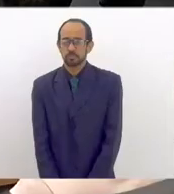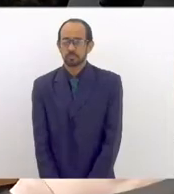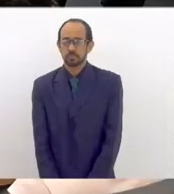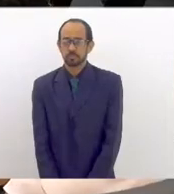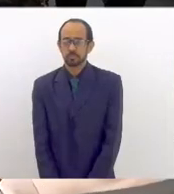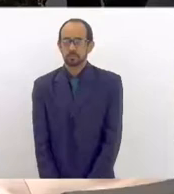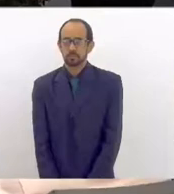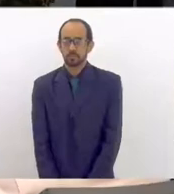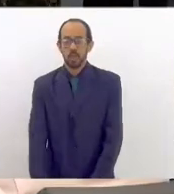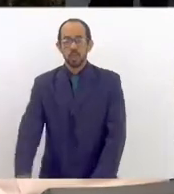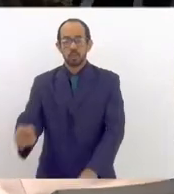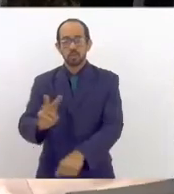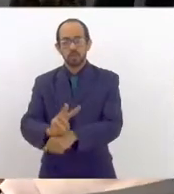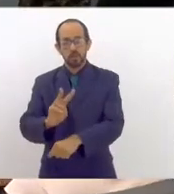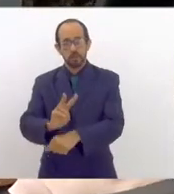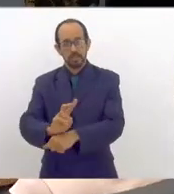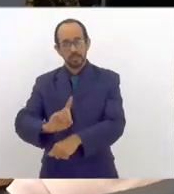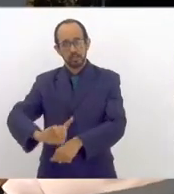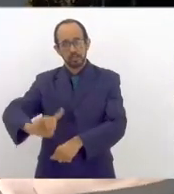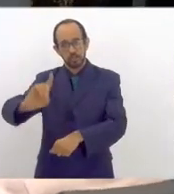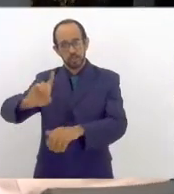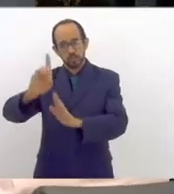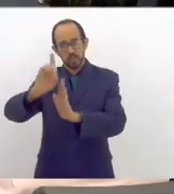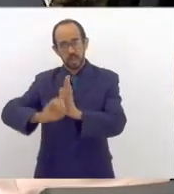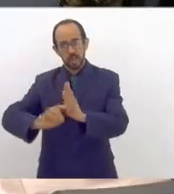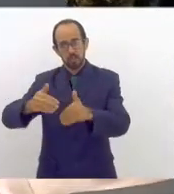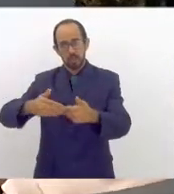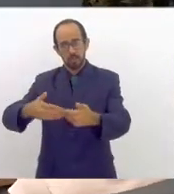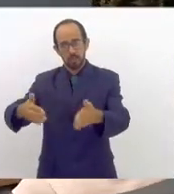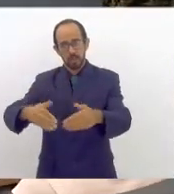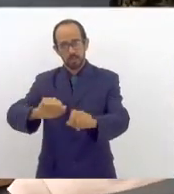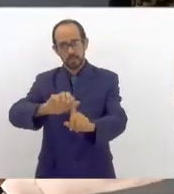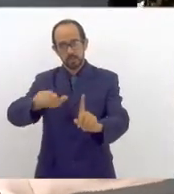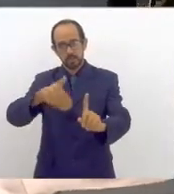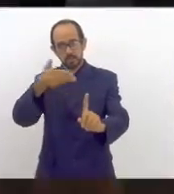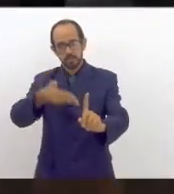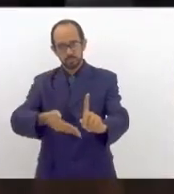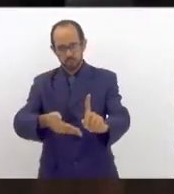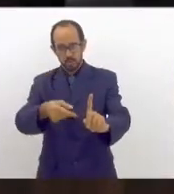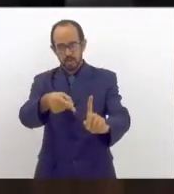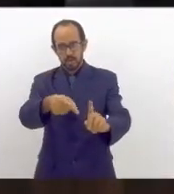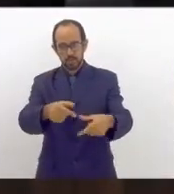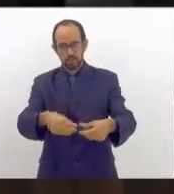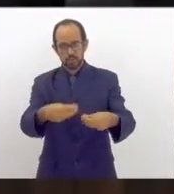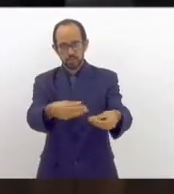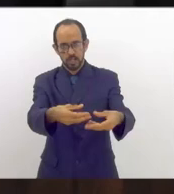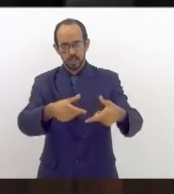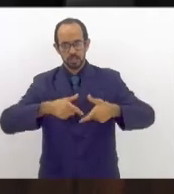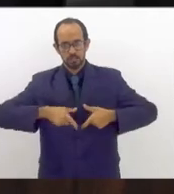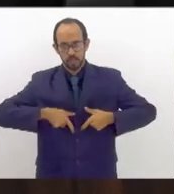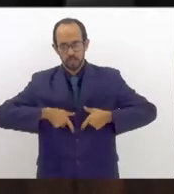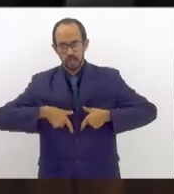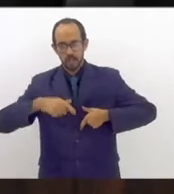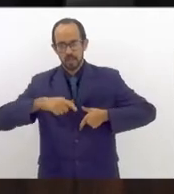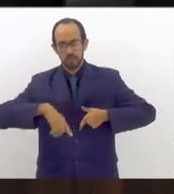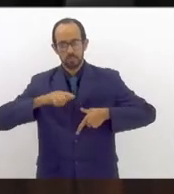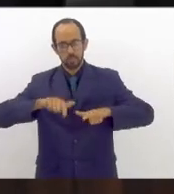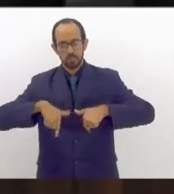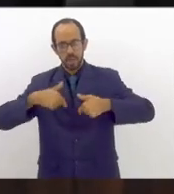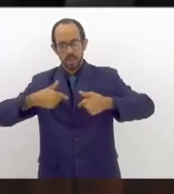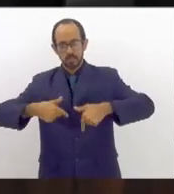sobre a proteção de Deus declaro aberta esta sessão solene de entrega de medalhas uma iniciativa do deputado